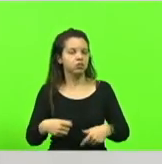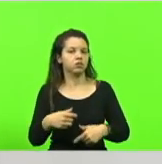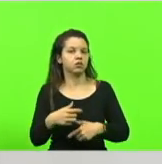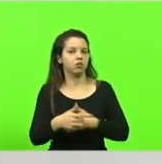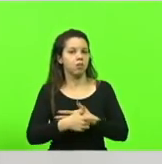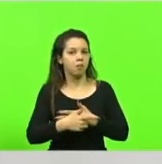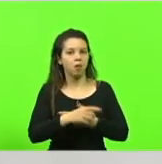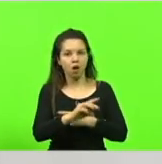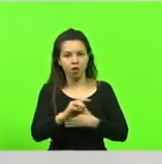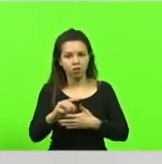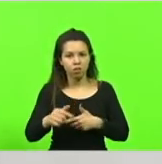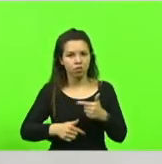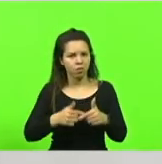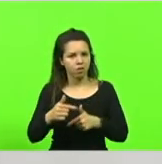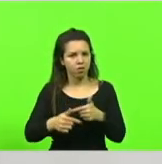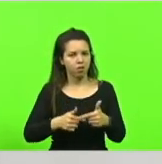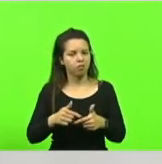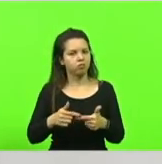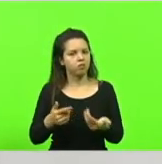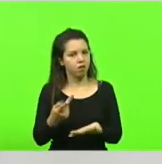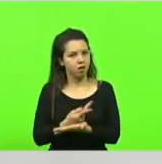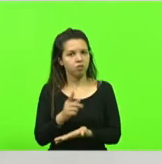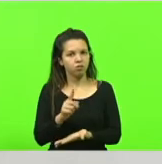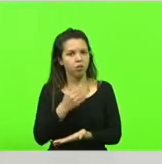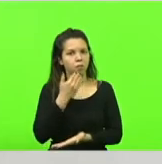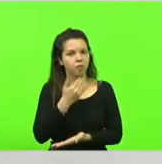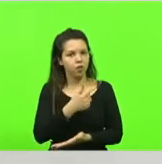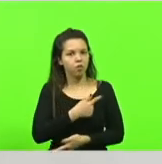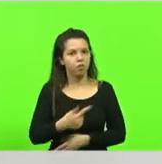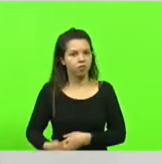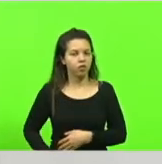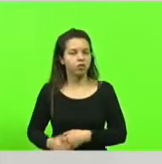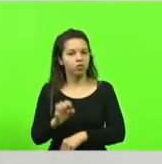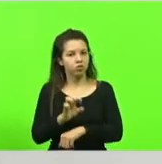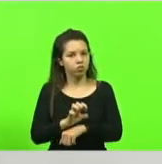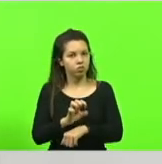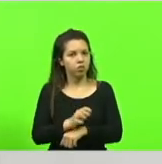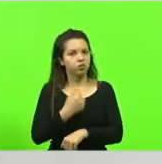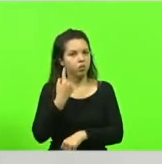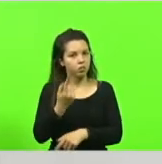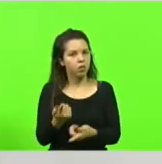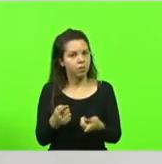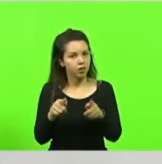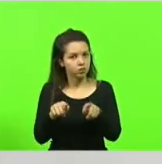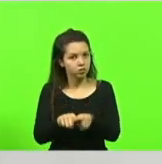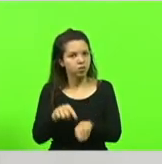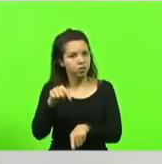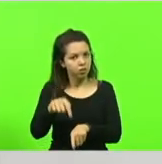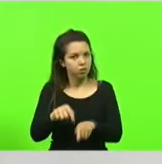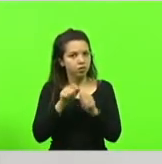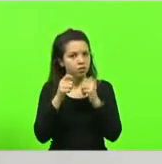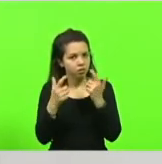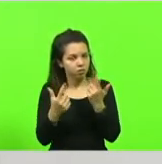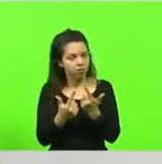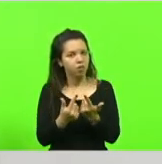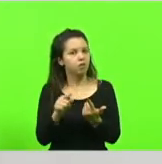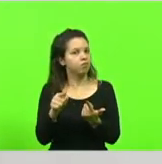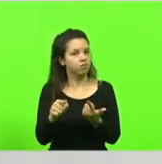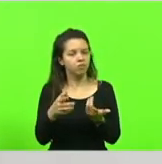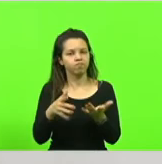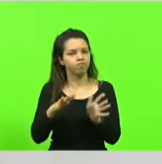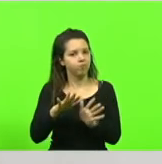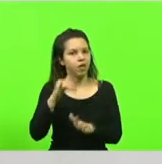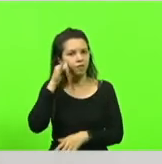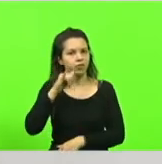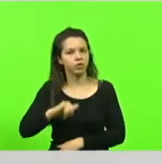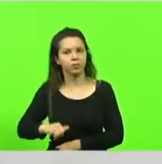né? Peço ao governo do Estado que, com seus deputados parceiros que eles têm aqui dentro, aqui, não ajam dessa forma.